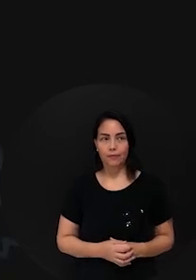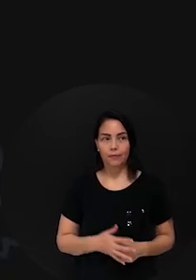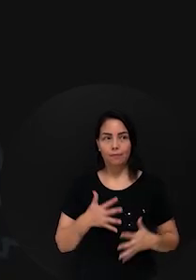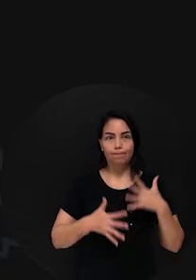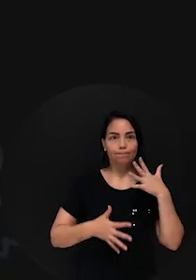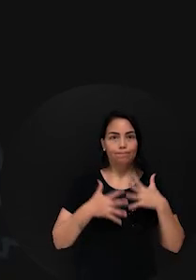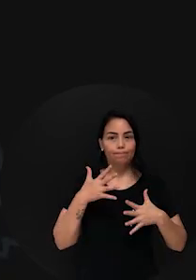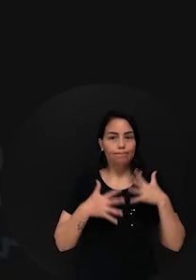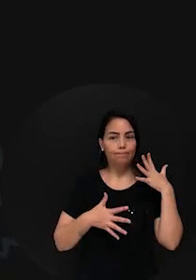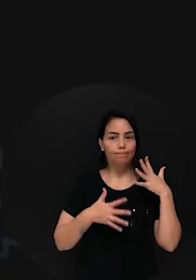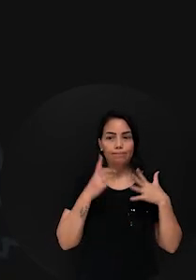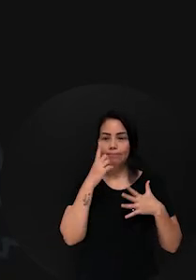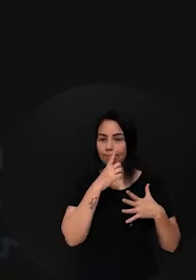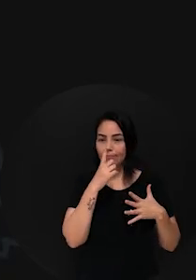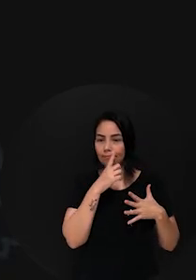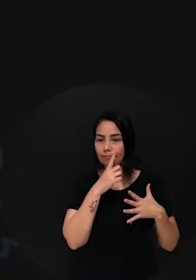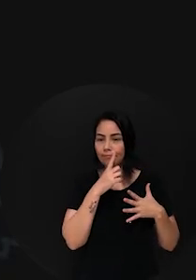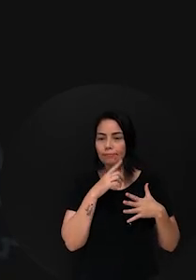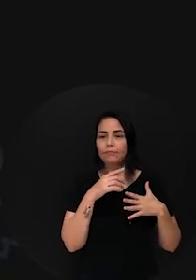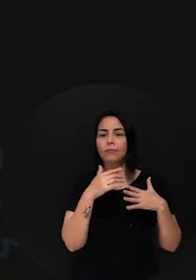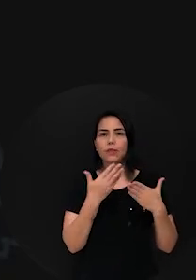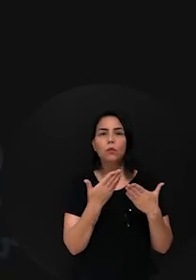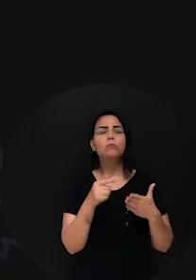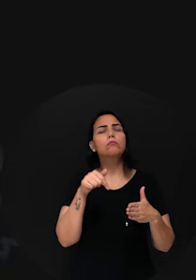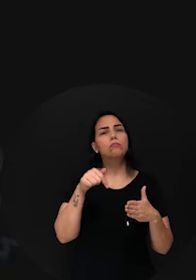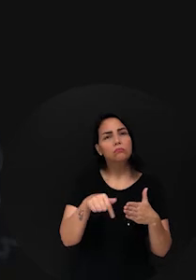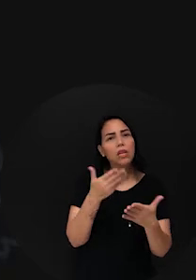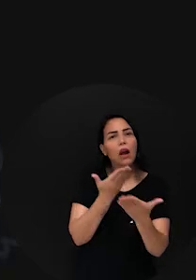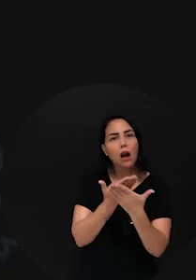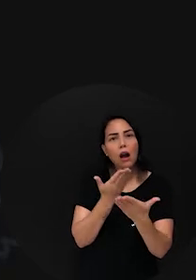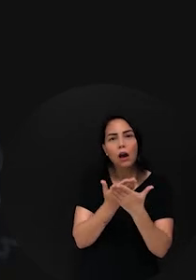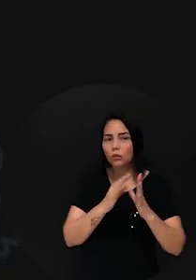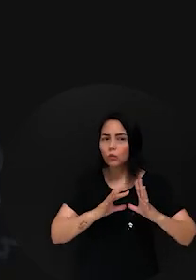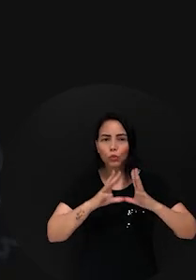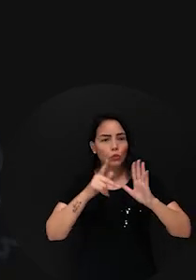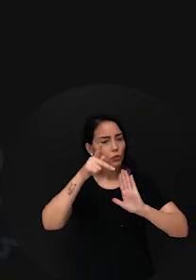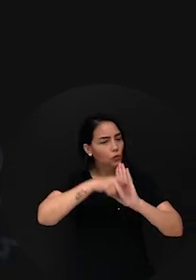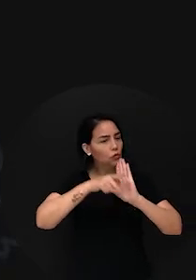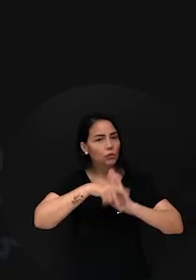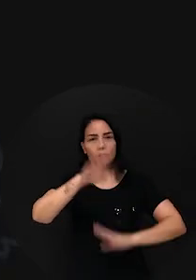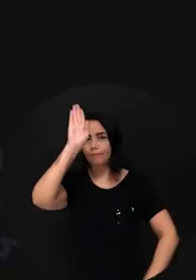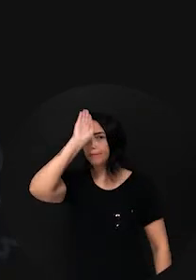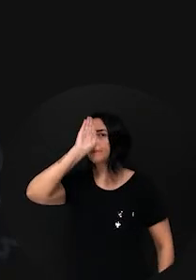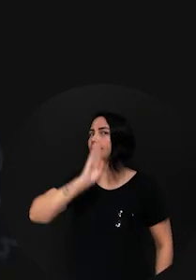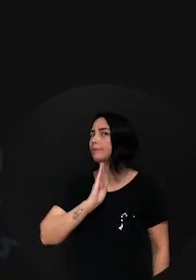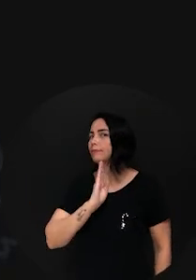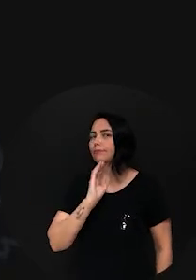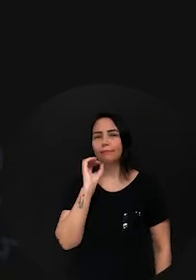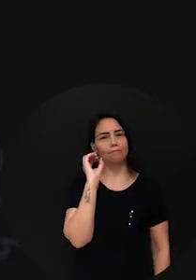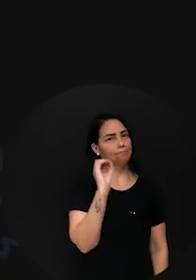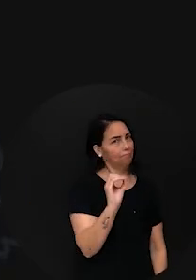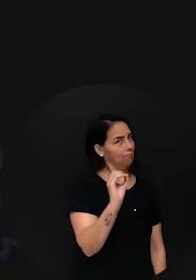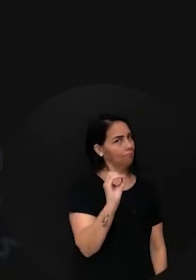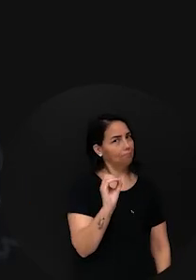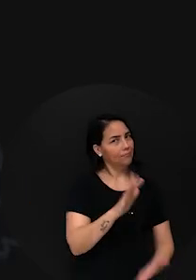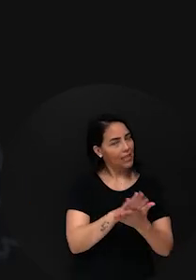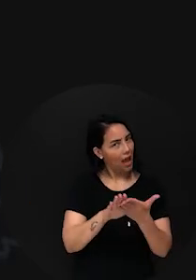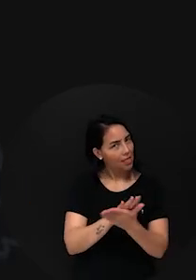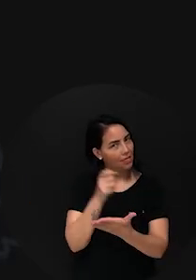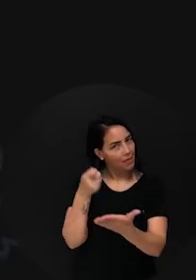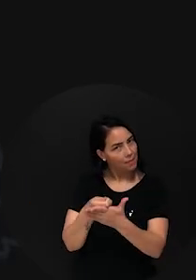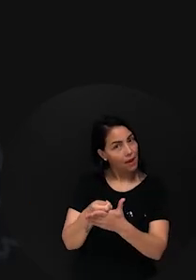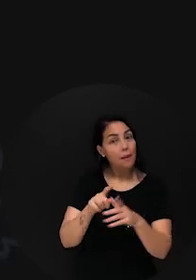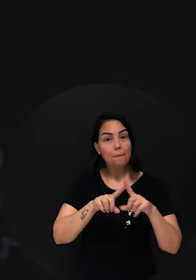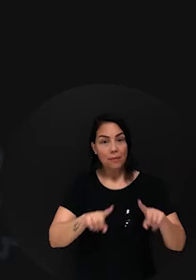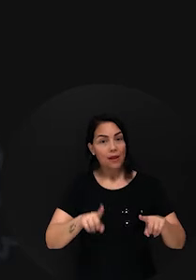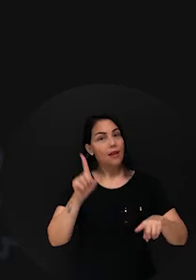As aulas do MPT são 100% gratuitas, né? Como o Samuca colocou antes, custo zero, mas um valor bem